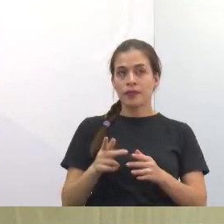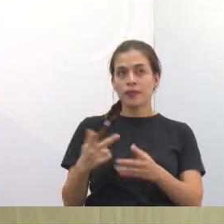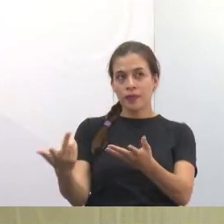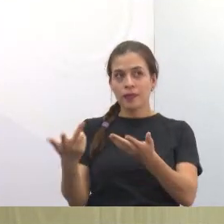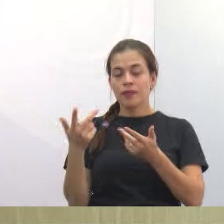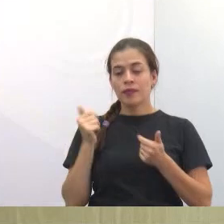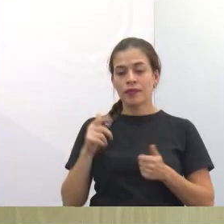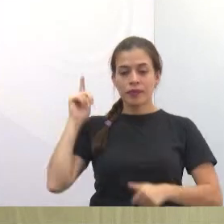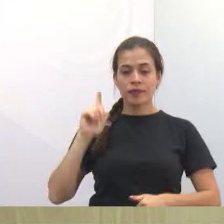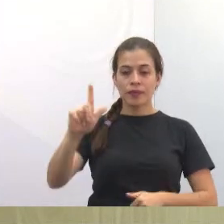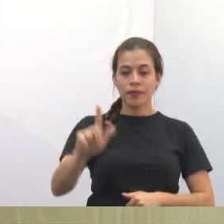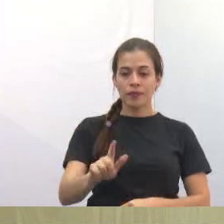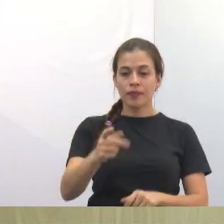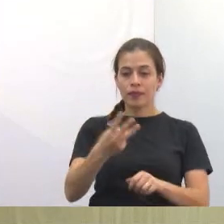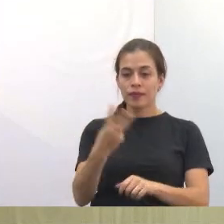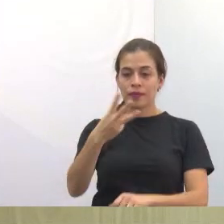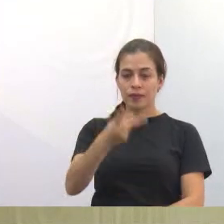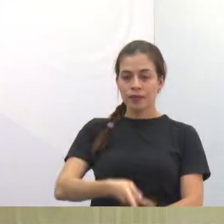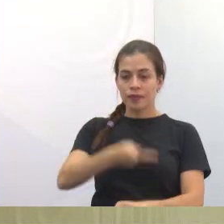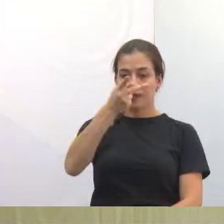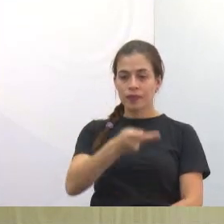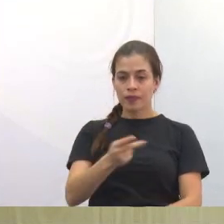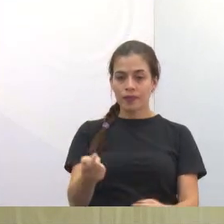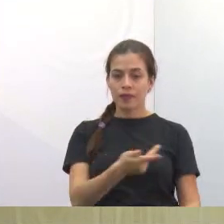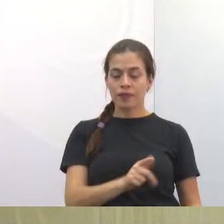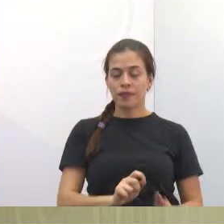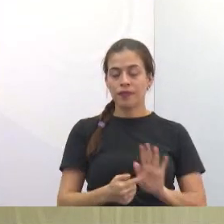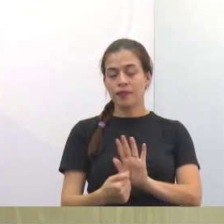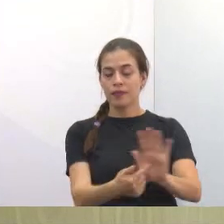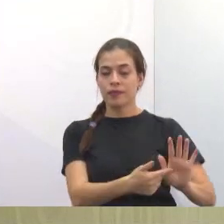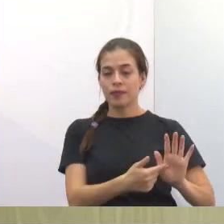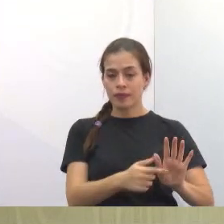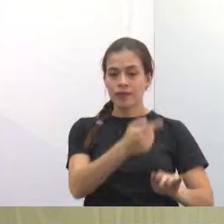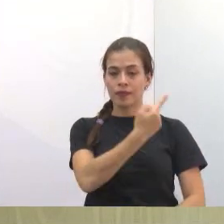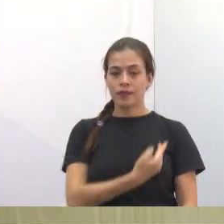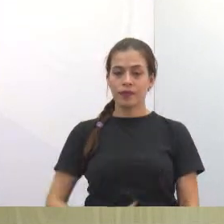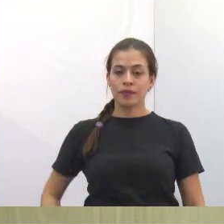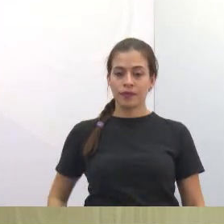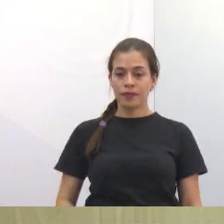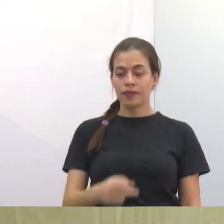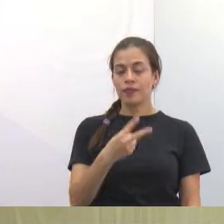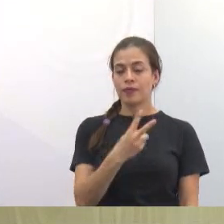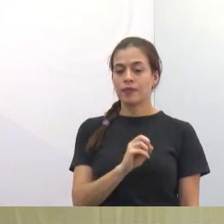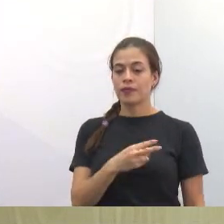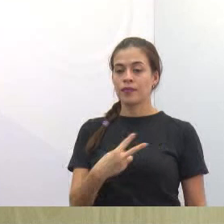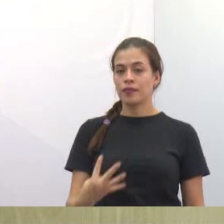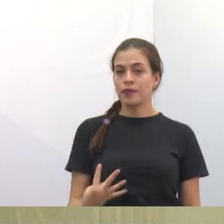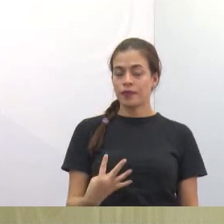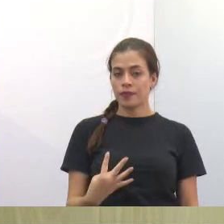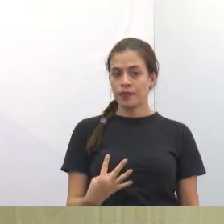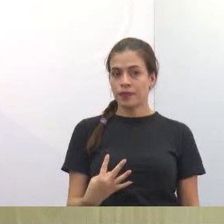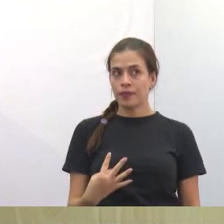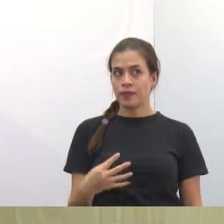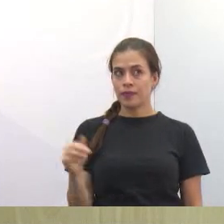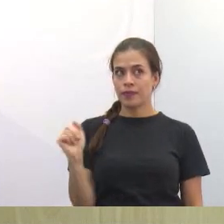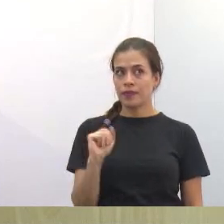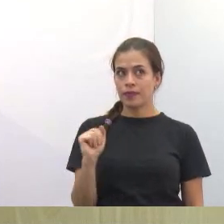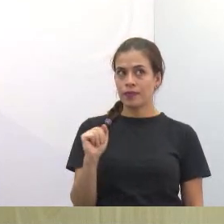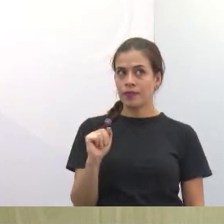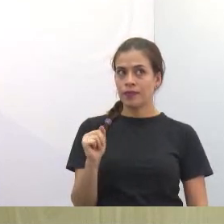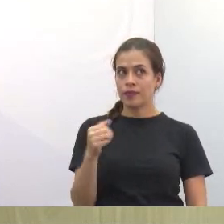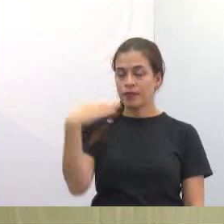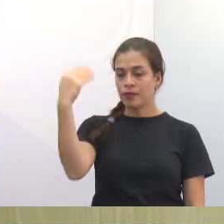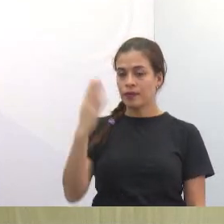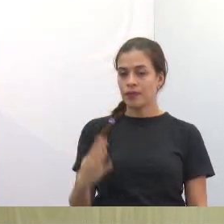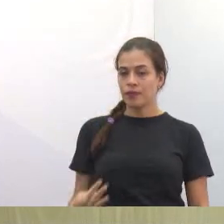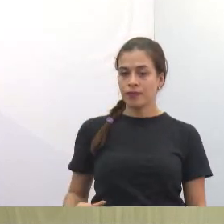governança no 2º concurso Prêmio Destaque Brasil de Governança, edição 2024, realizado pela Associação